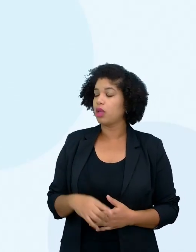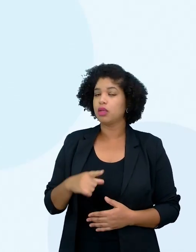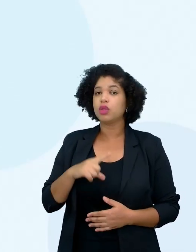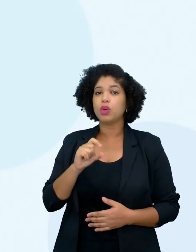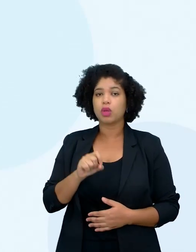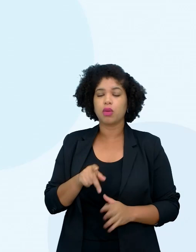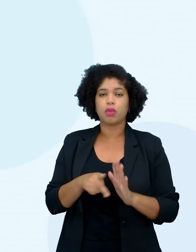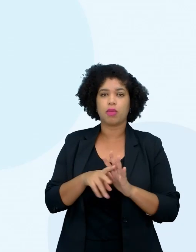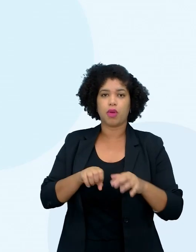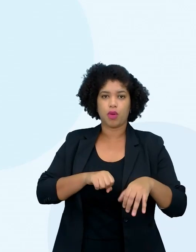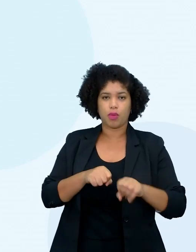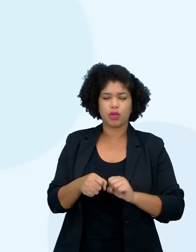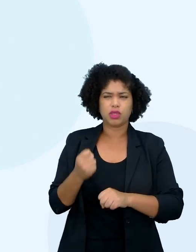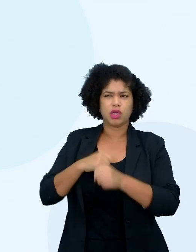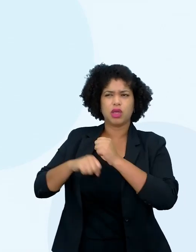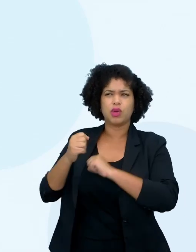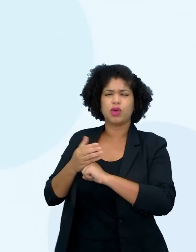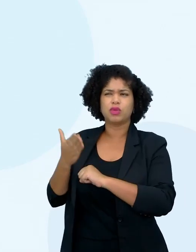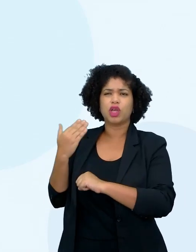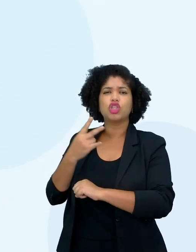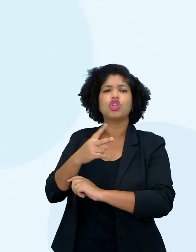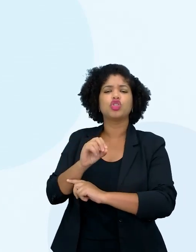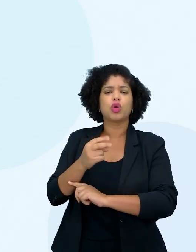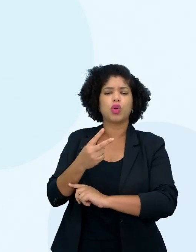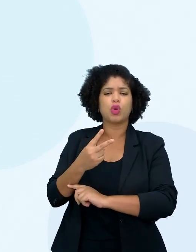formação realizada em